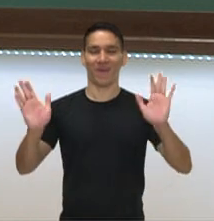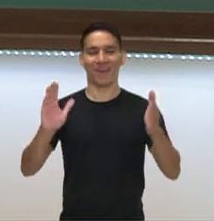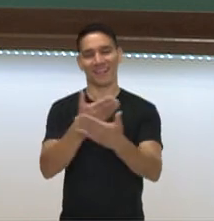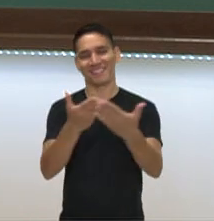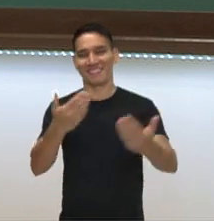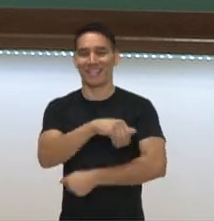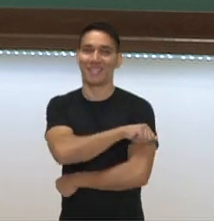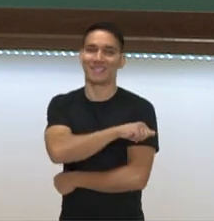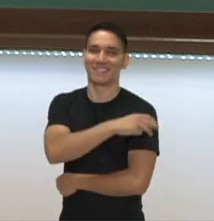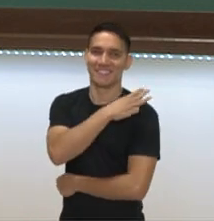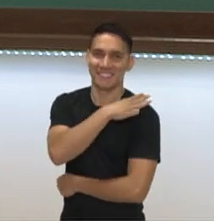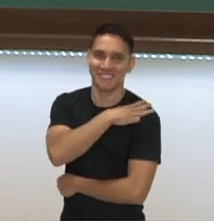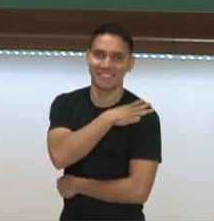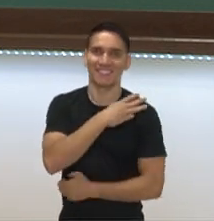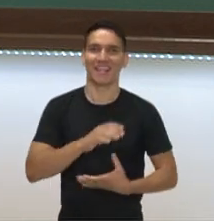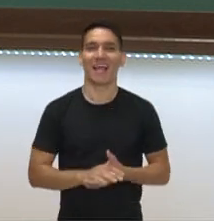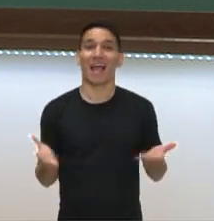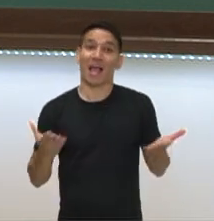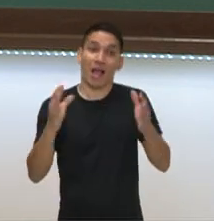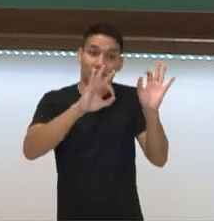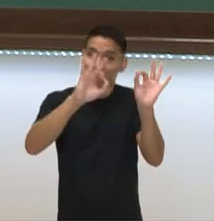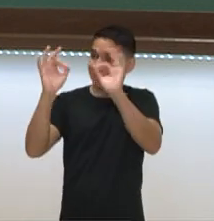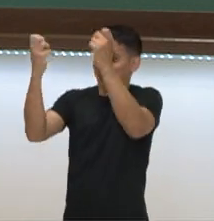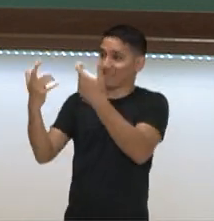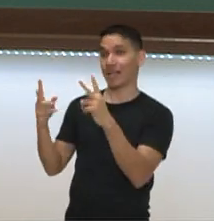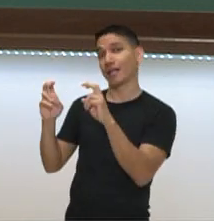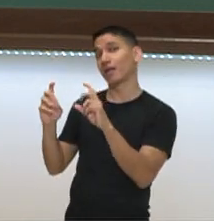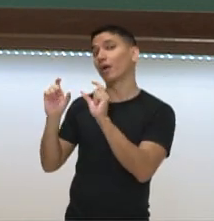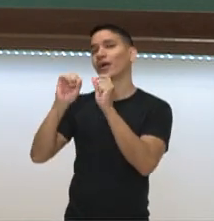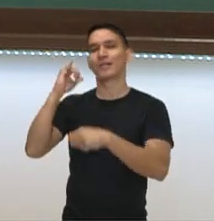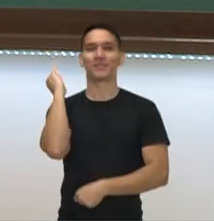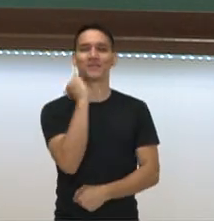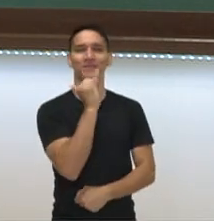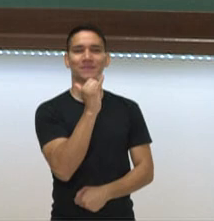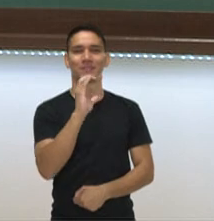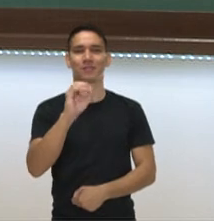Olá, estudantes da terceira série! Nesse vídeo, vamos falar sobre conto.